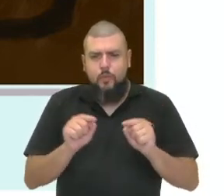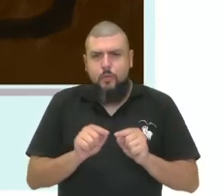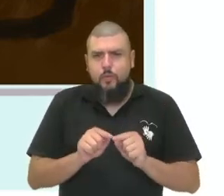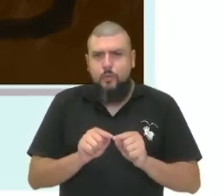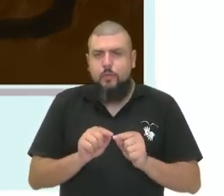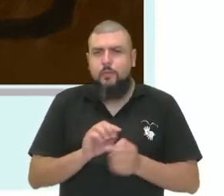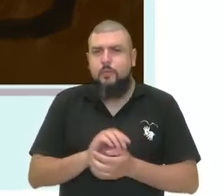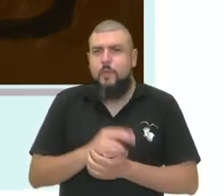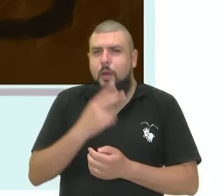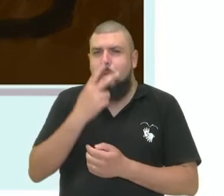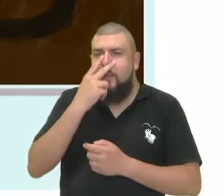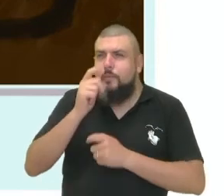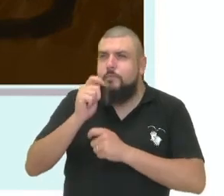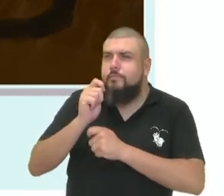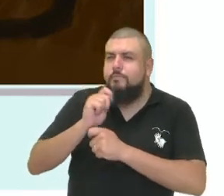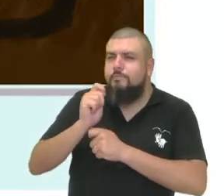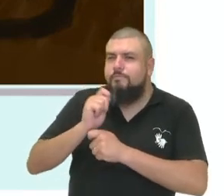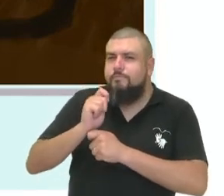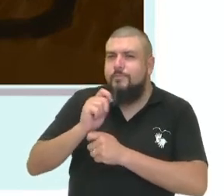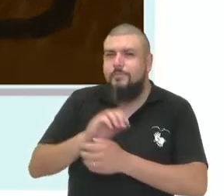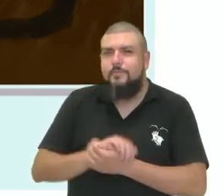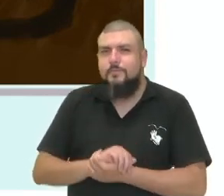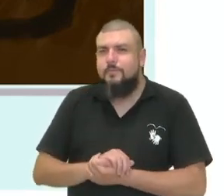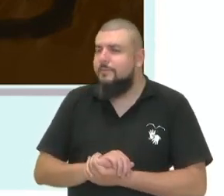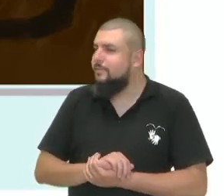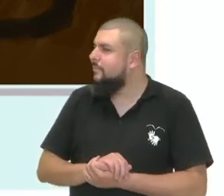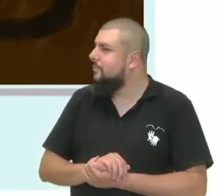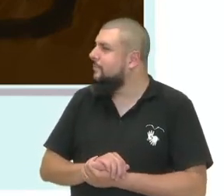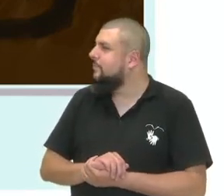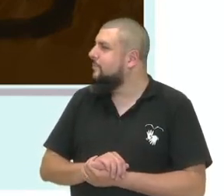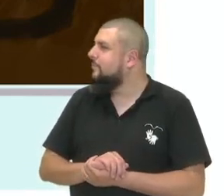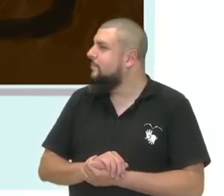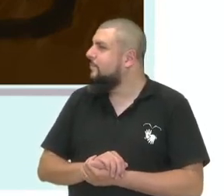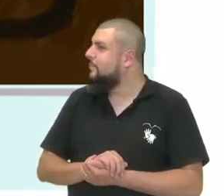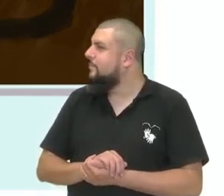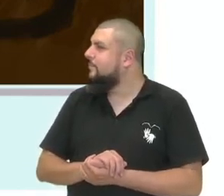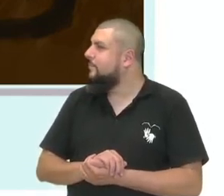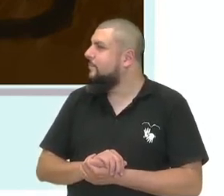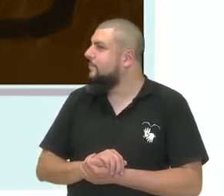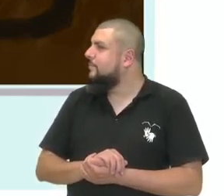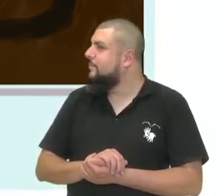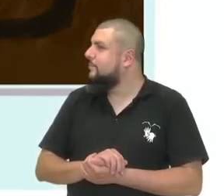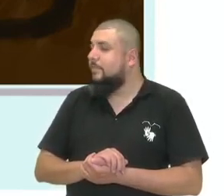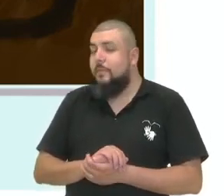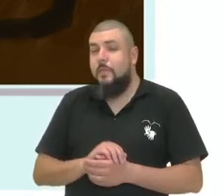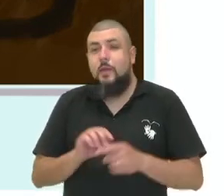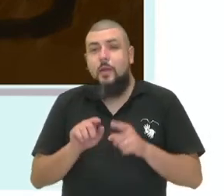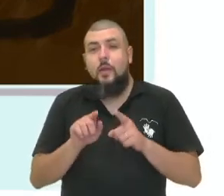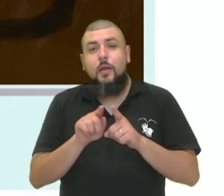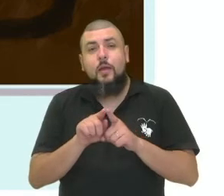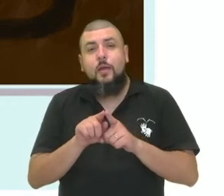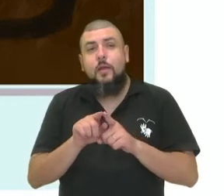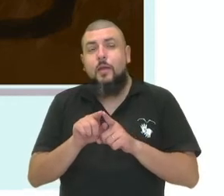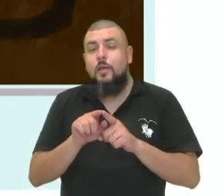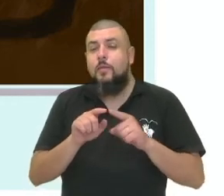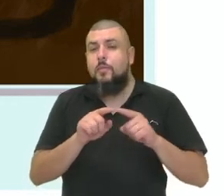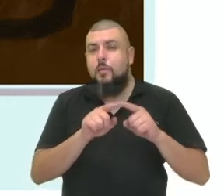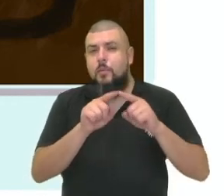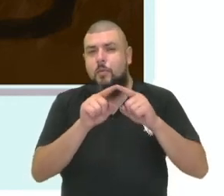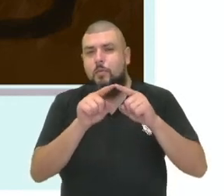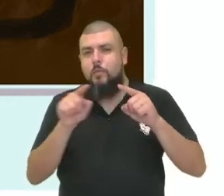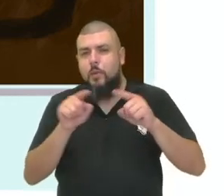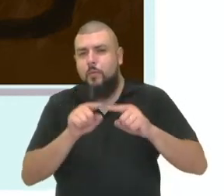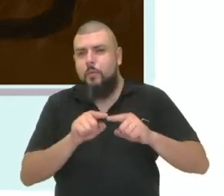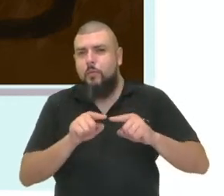aquele formato da pipa e nem outro exemplo nós temos um trapézio que ele também tem quatro ângulos